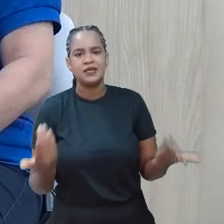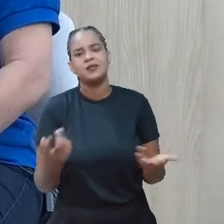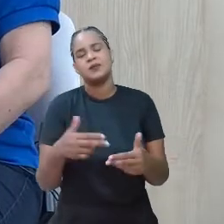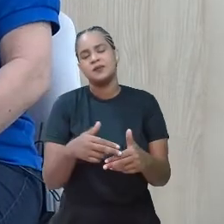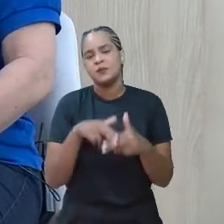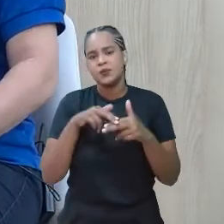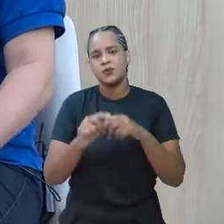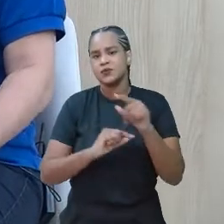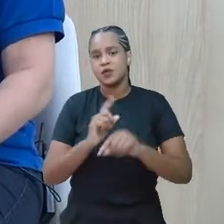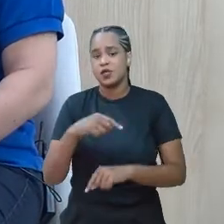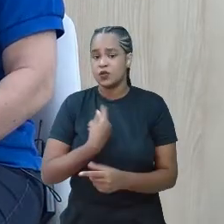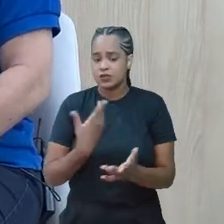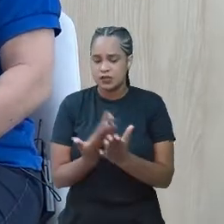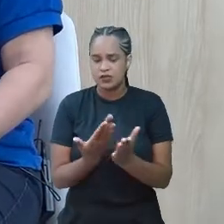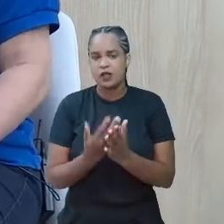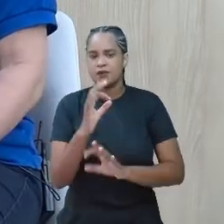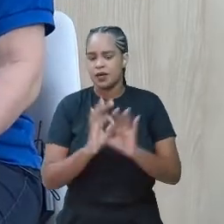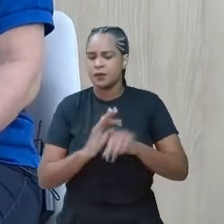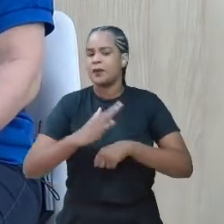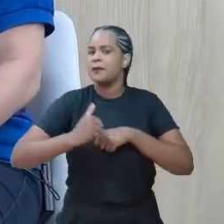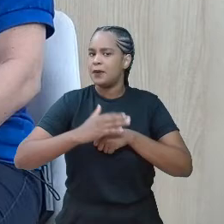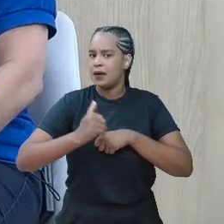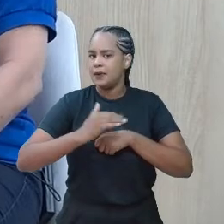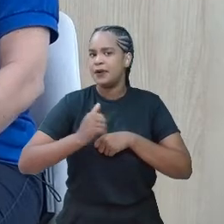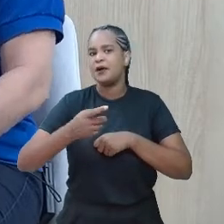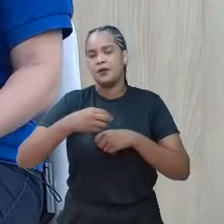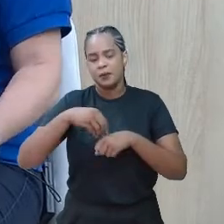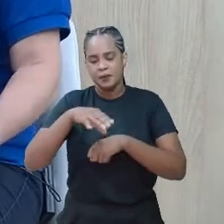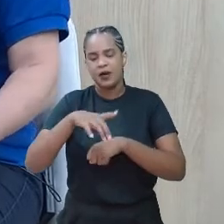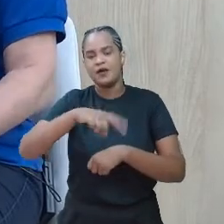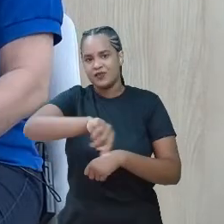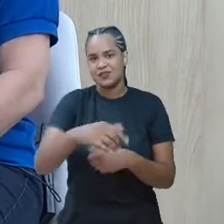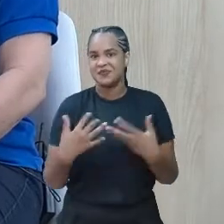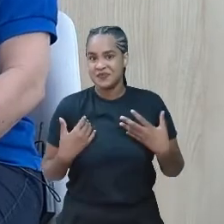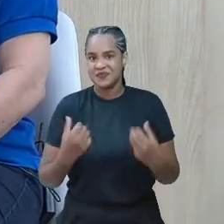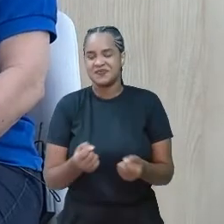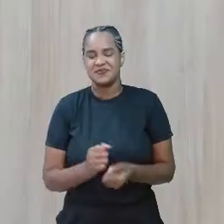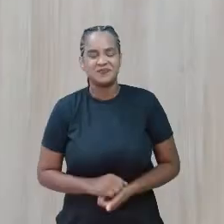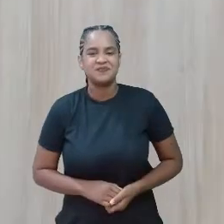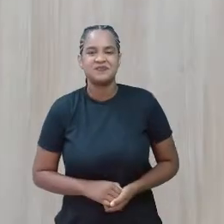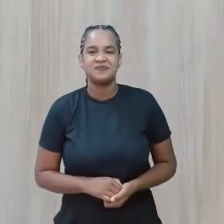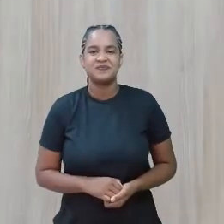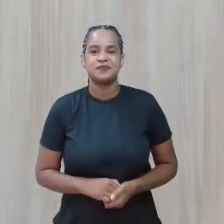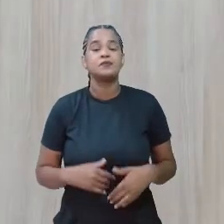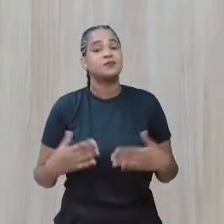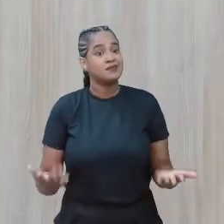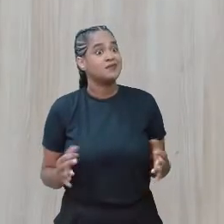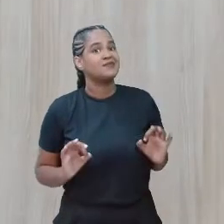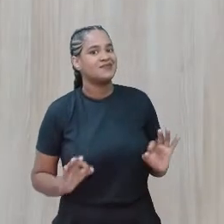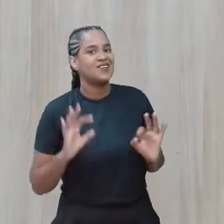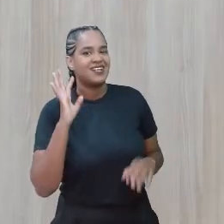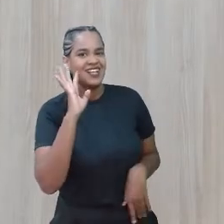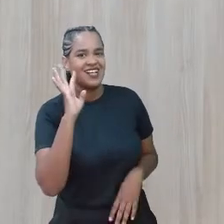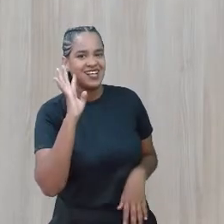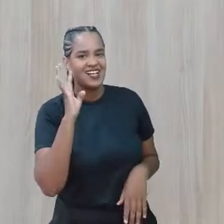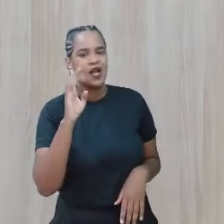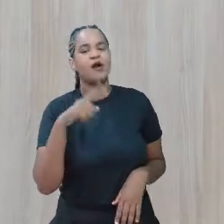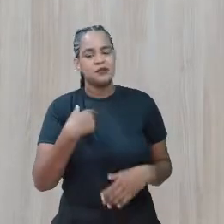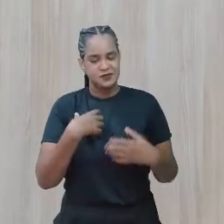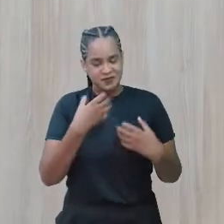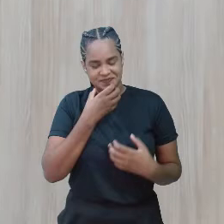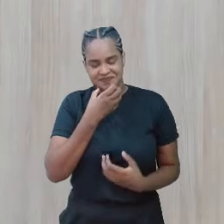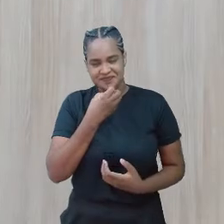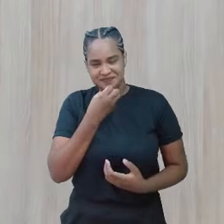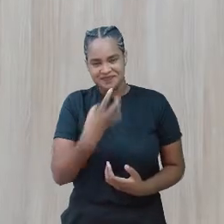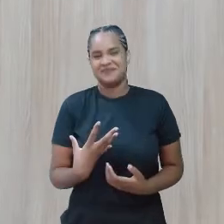como eu disse a vocês, nossas aulas são preparadas com muito carinho para vocês. Vamos lá, pessoal. Olha que bom, né? Estamos bem, né?